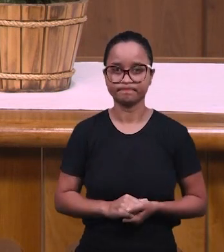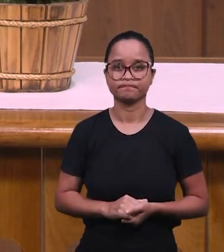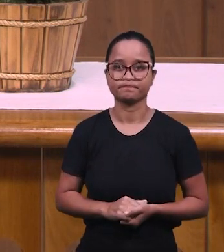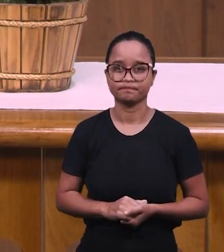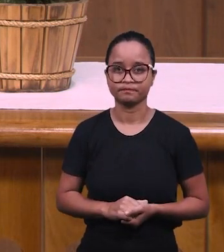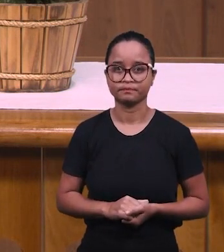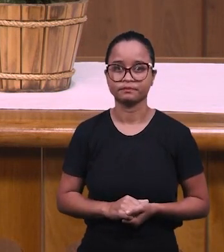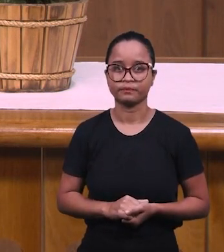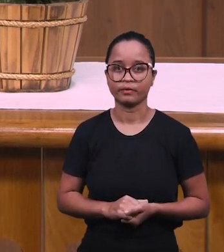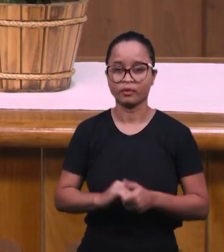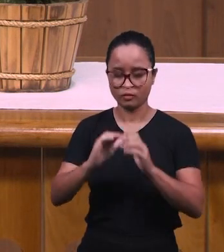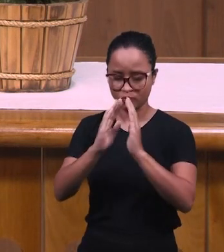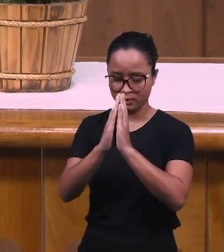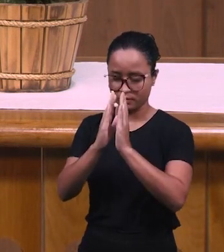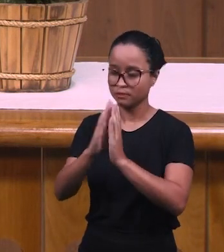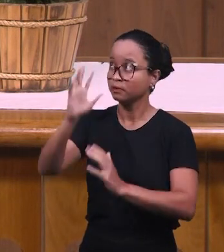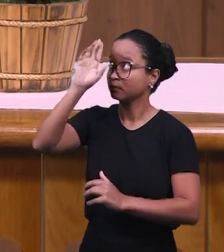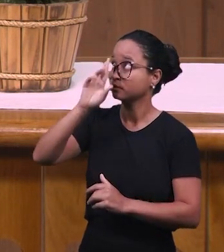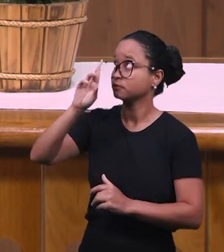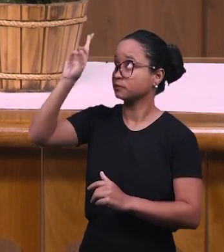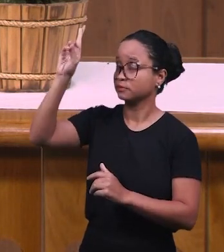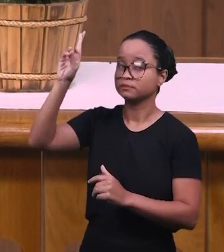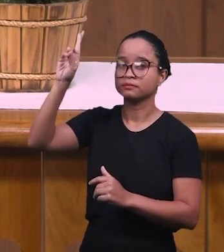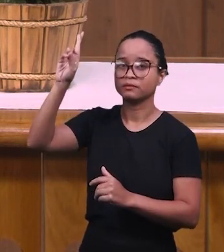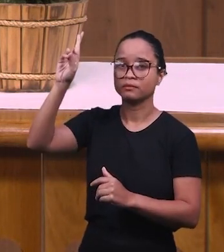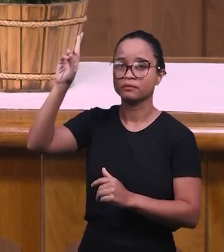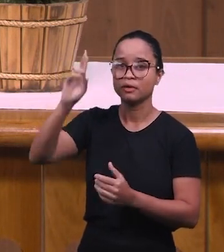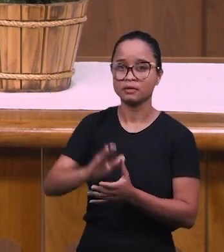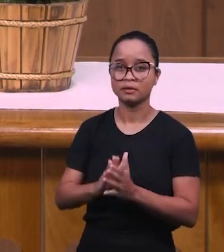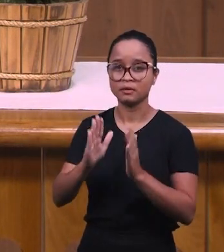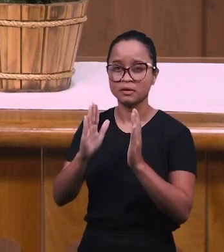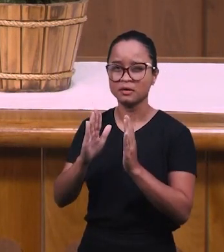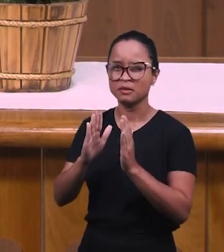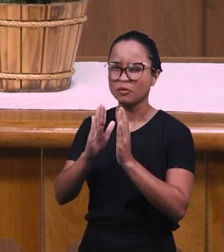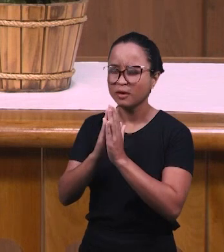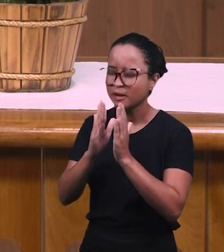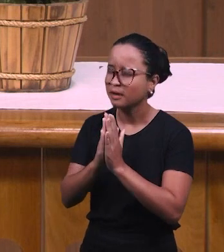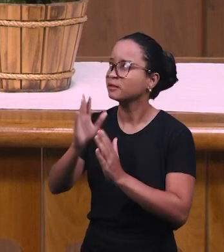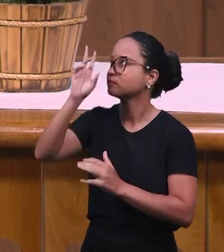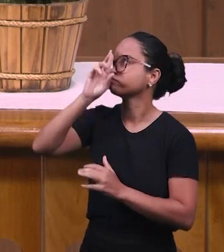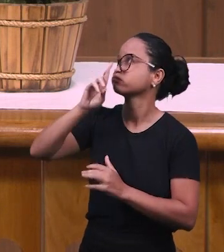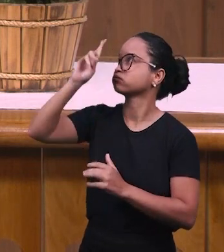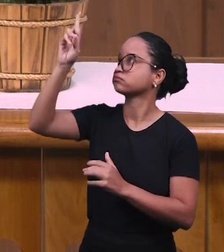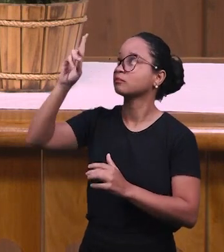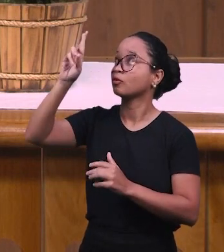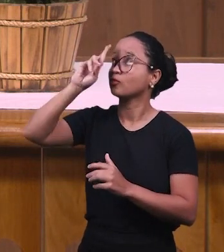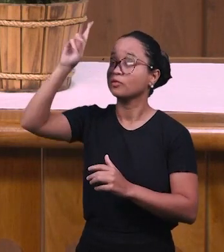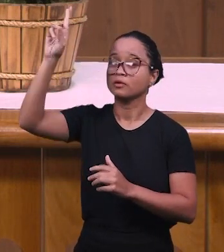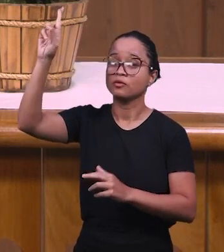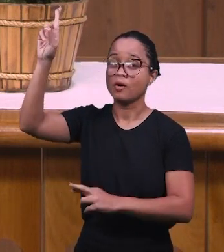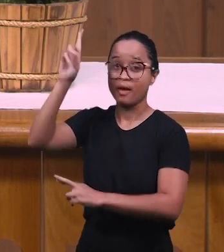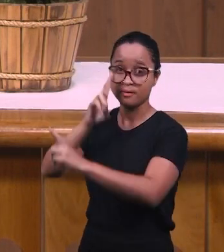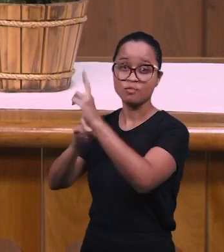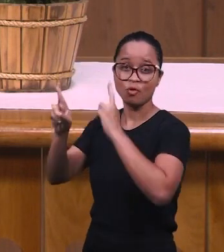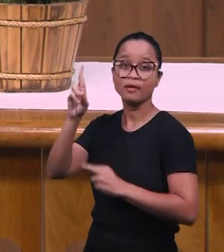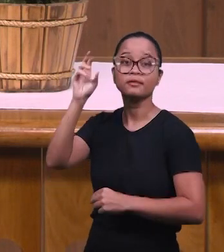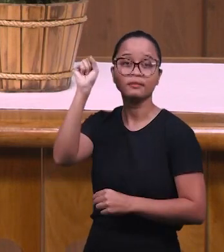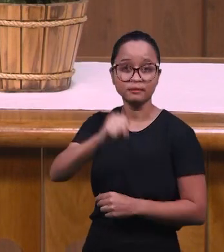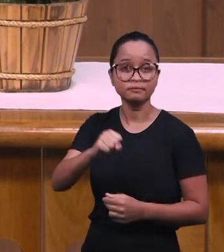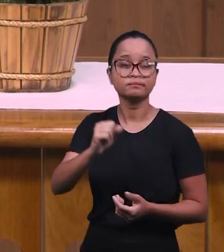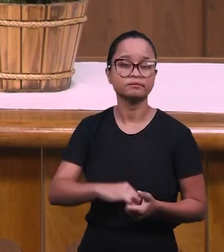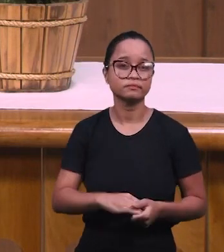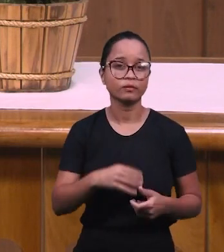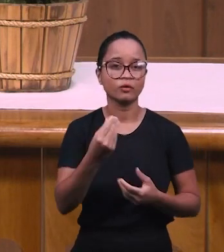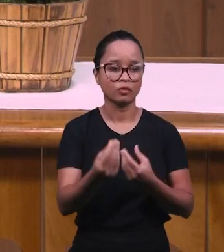todos aqueles que recorreram ao Senhor, todos aqueles que buscaram ao Senhor, o Senhor os deu